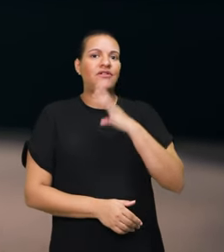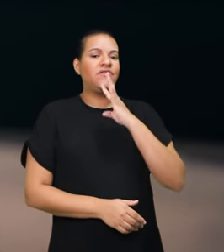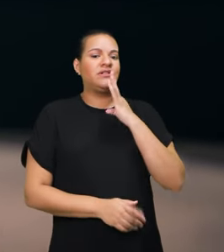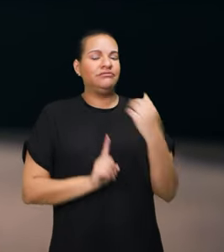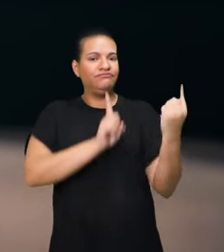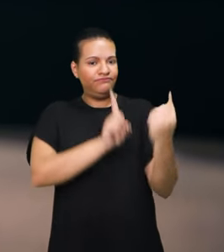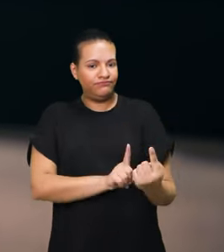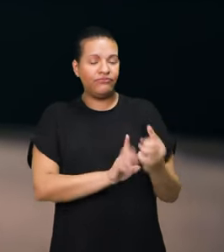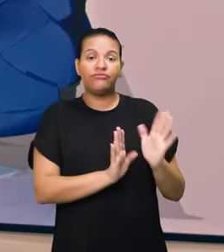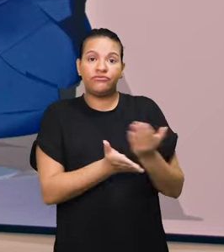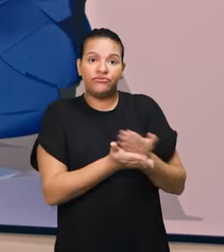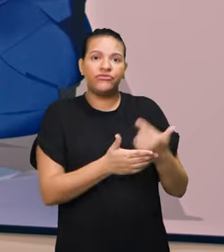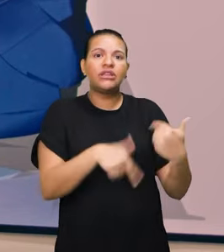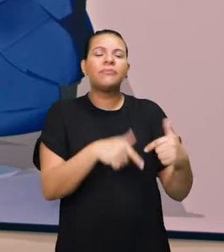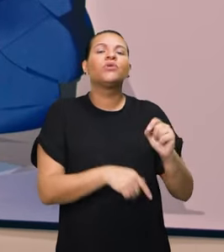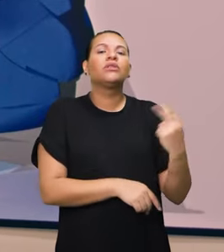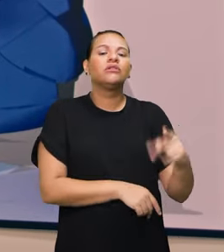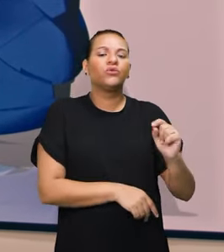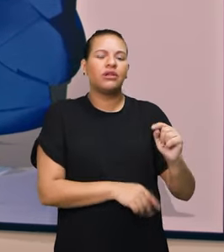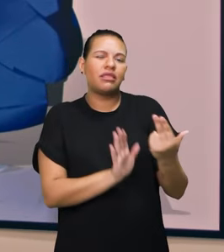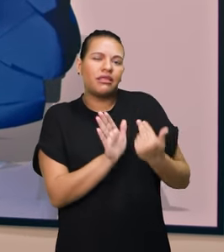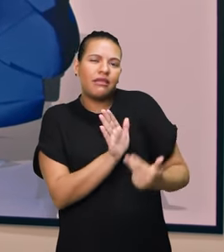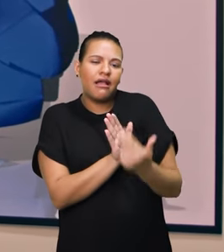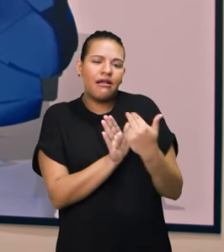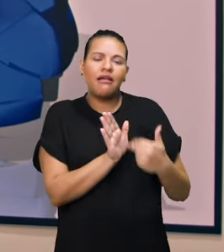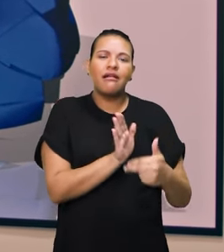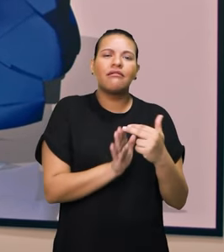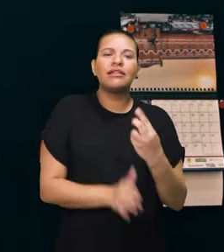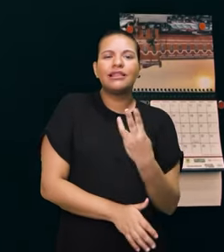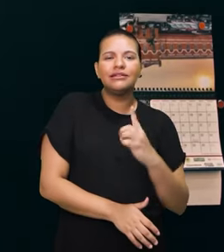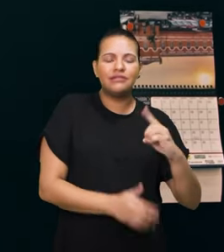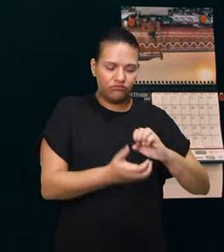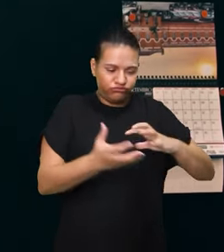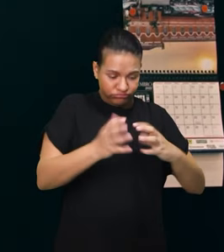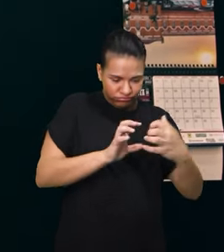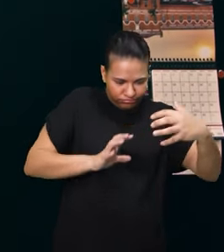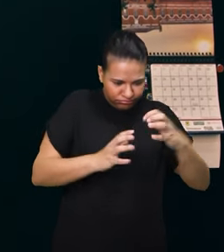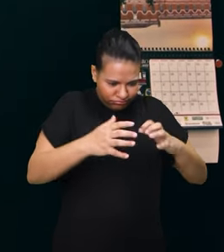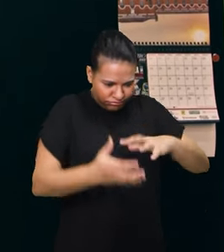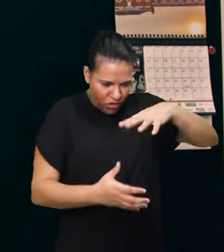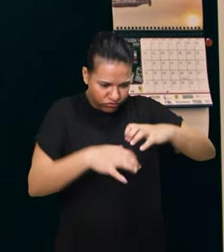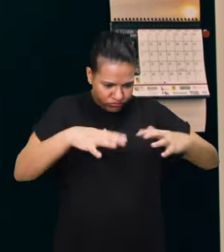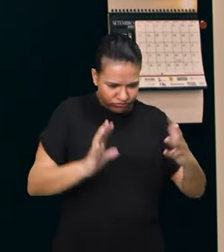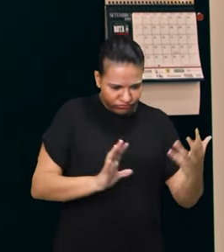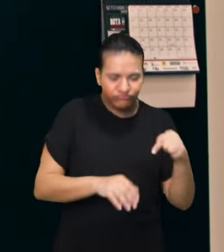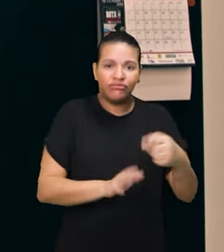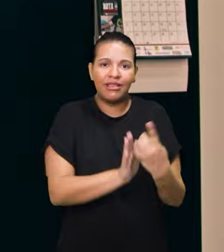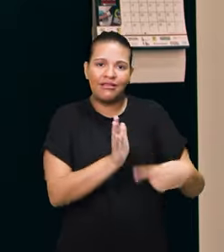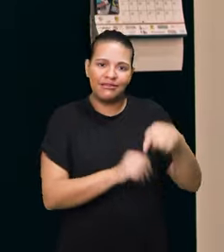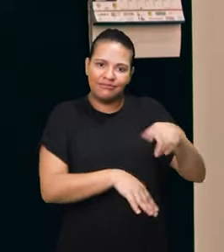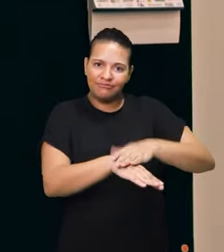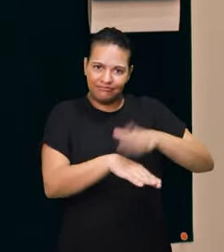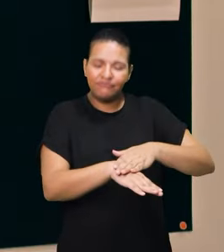né então ele começou ali desde o início com trabalho uma parede é um quadro de um projeto em 3D de um carro ao lado V se o logo da Chevrolet esse trabalho